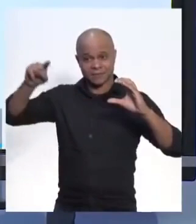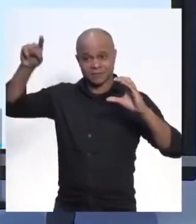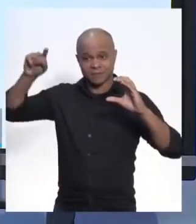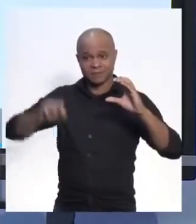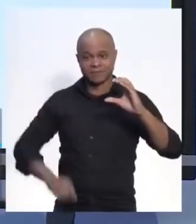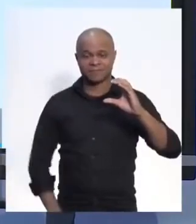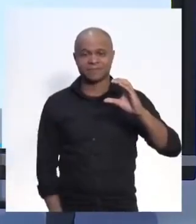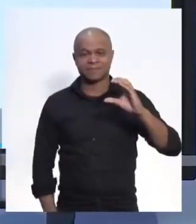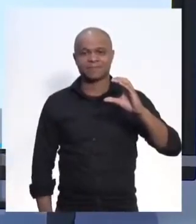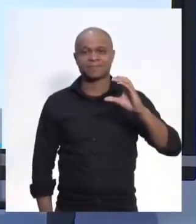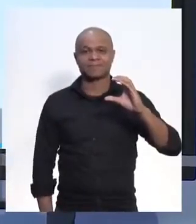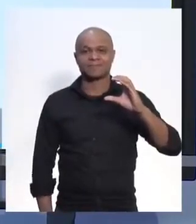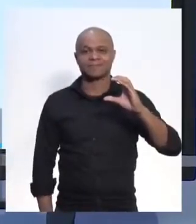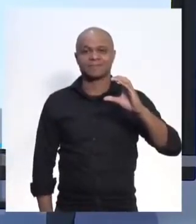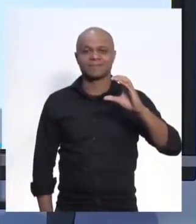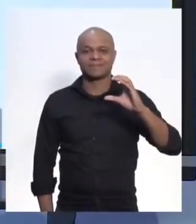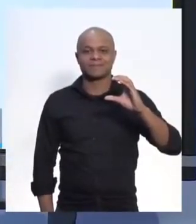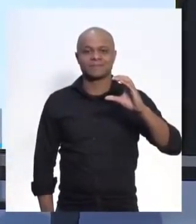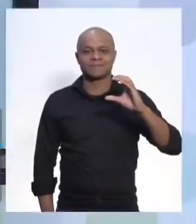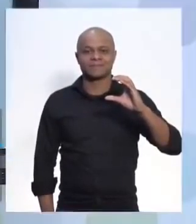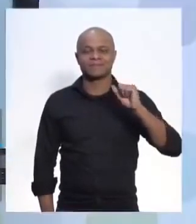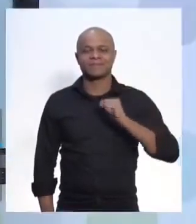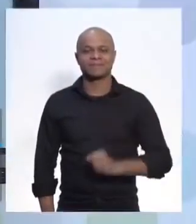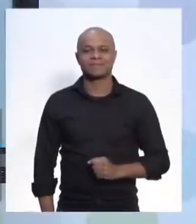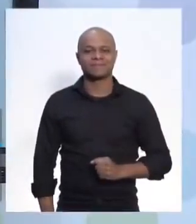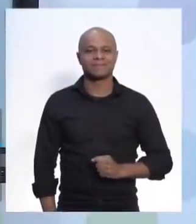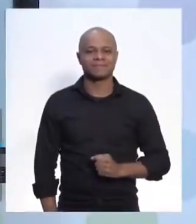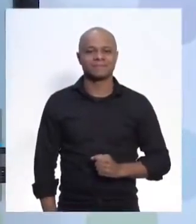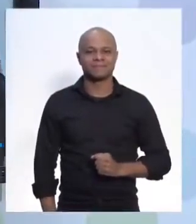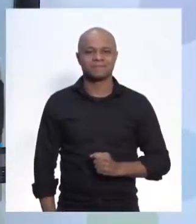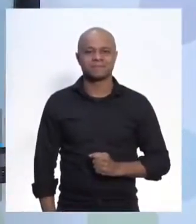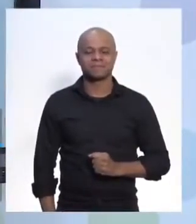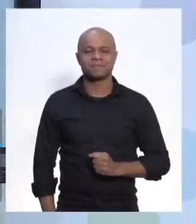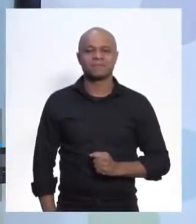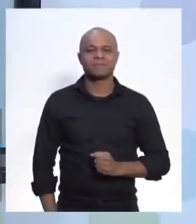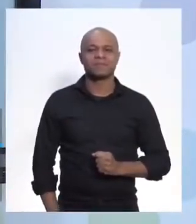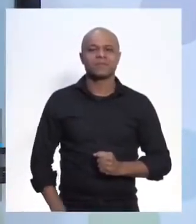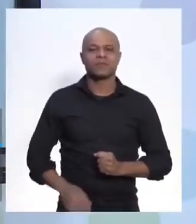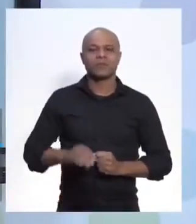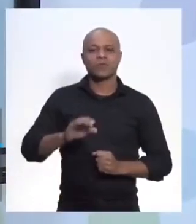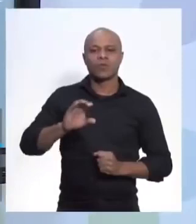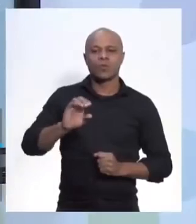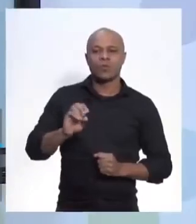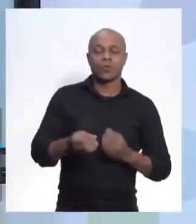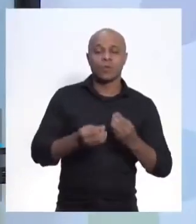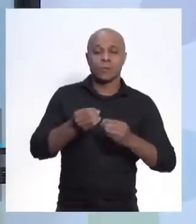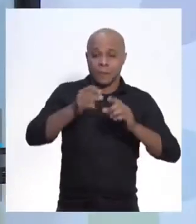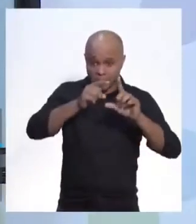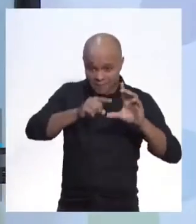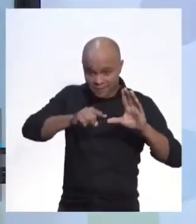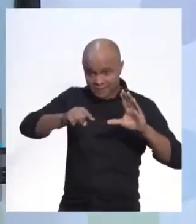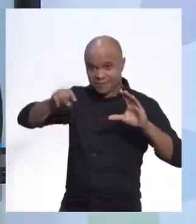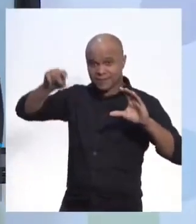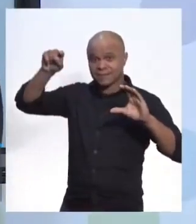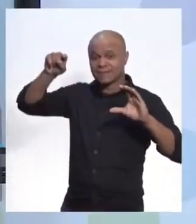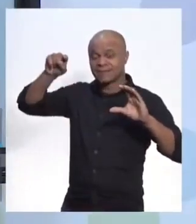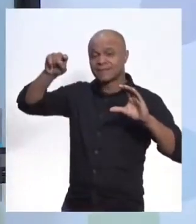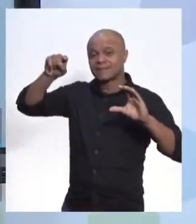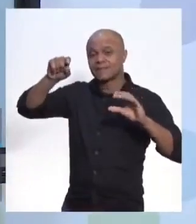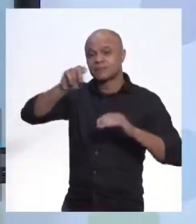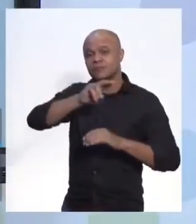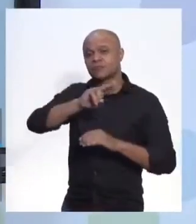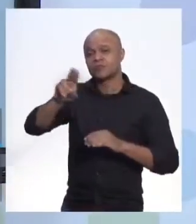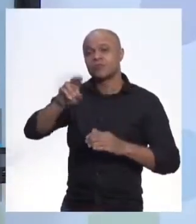Além disso, vou aproveitar o gancho da aula passada da professora Inês. Como a concavidade está voltada para cima, ela está sorrindo, o nome